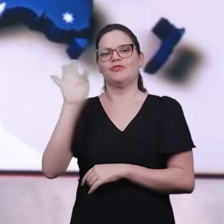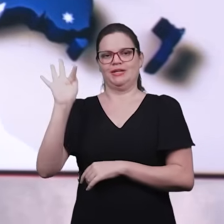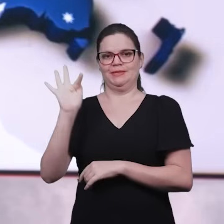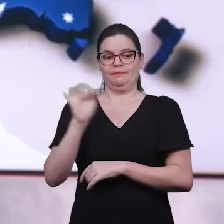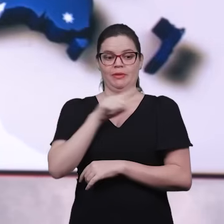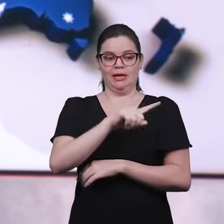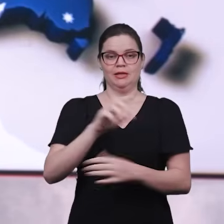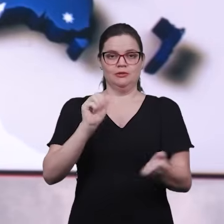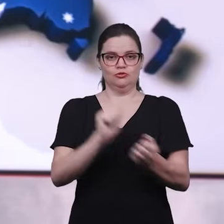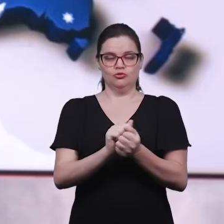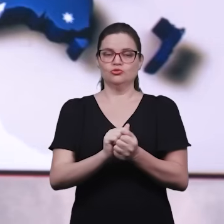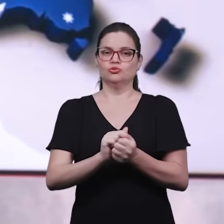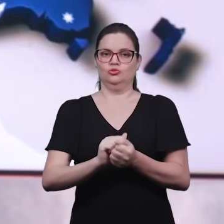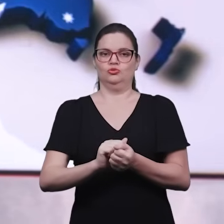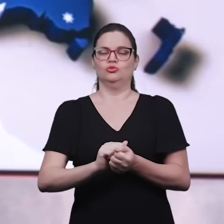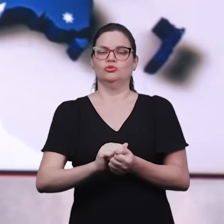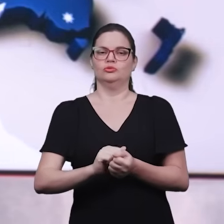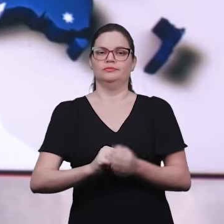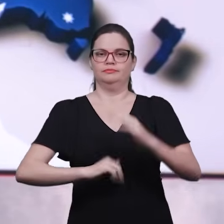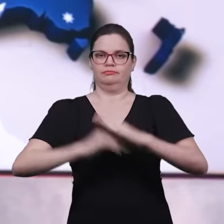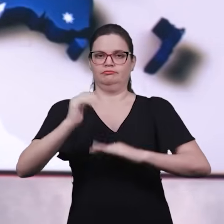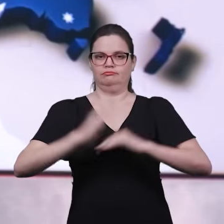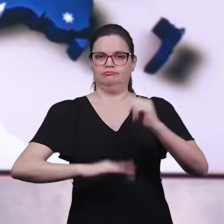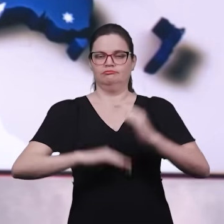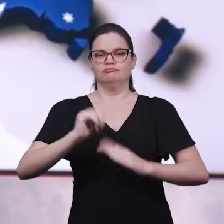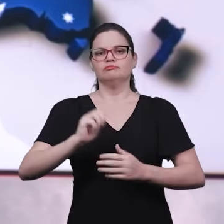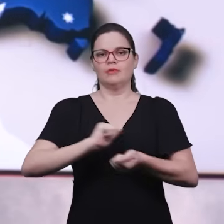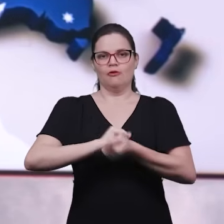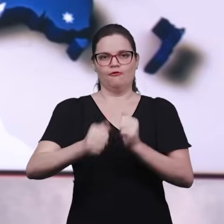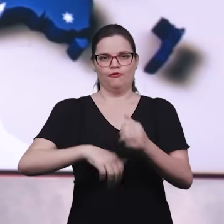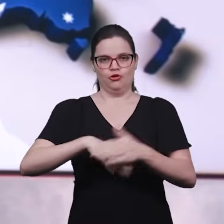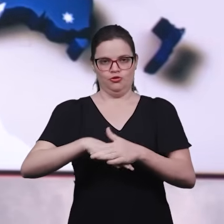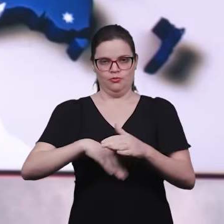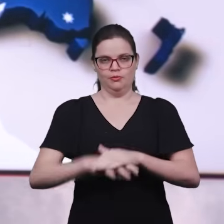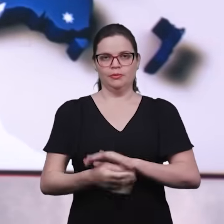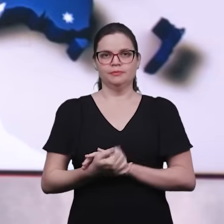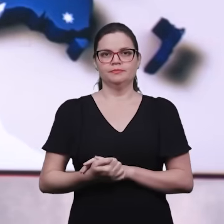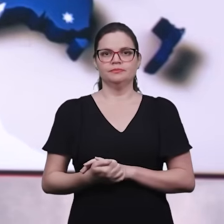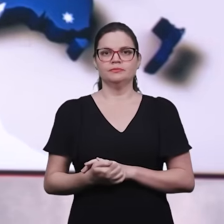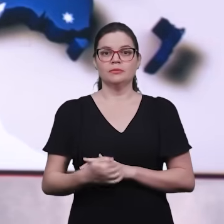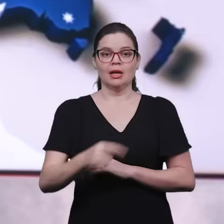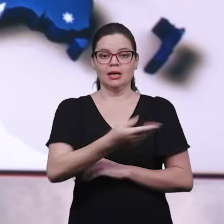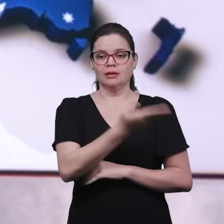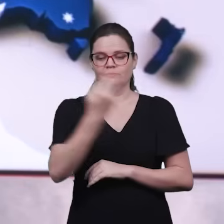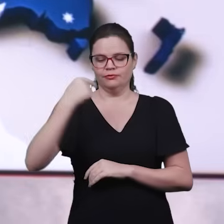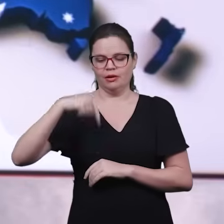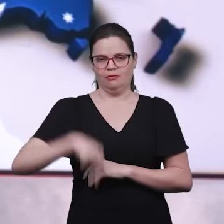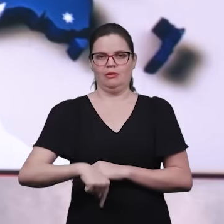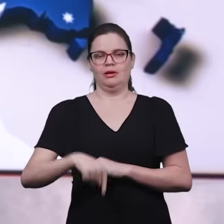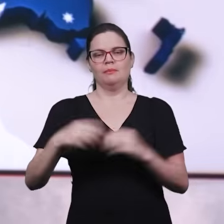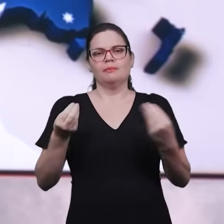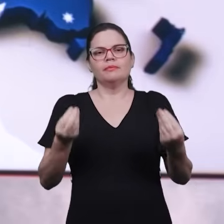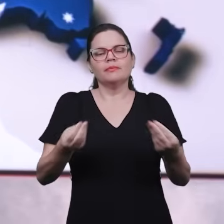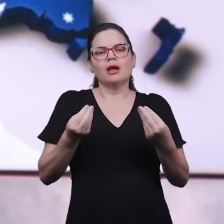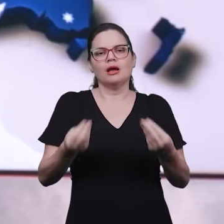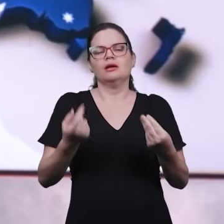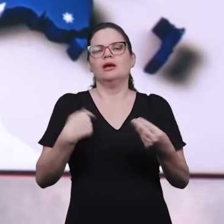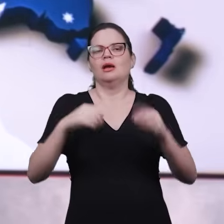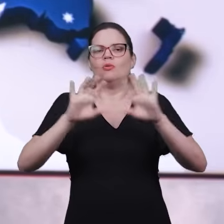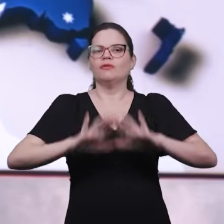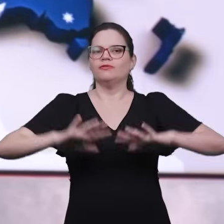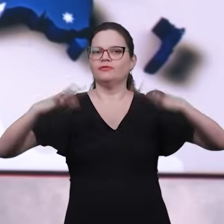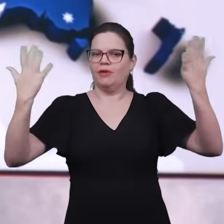de futebol. Nós fomos dar uma atenção a ele e ele tinha vindo para um evento evangélico